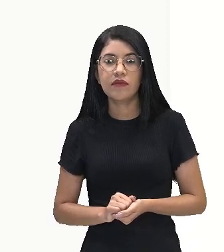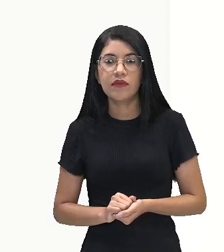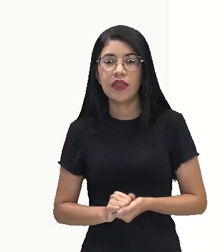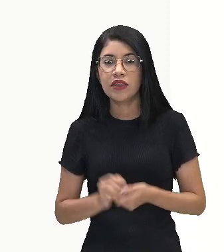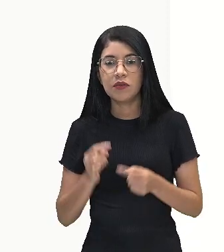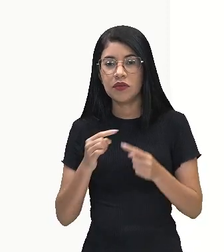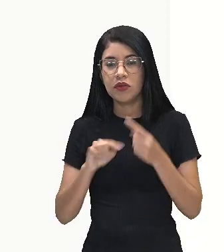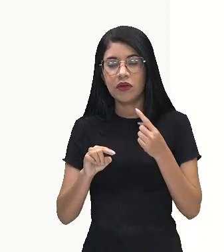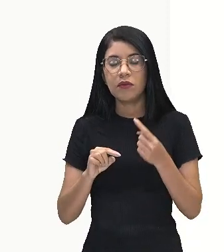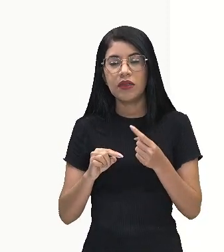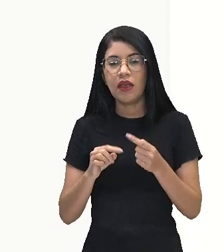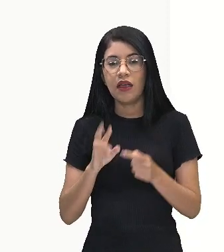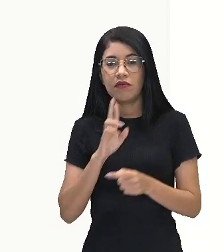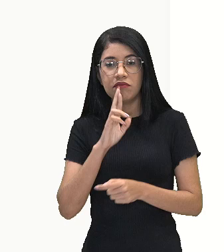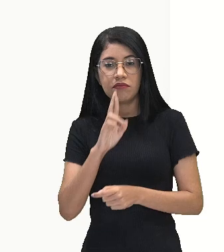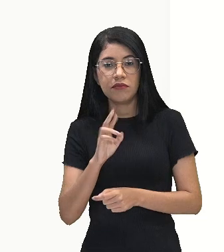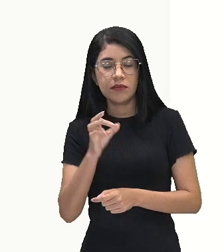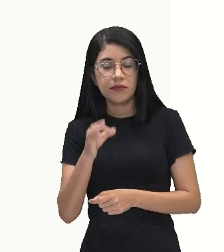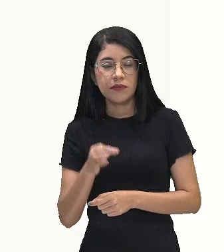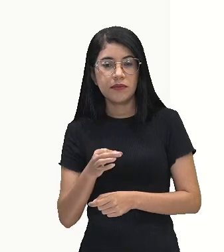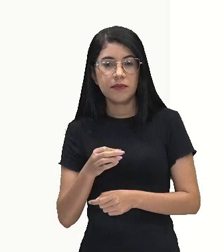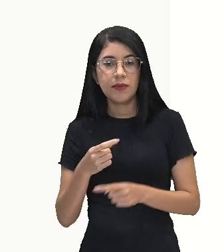aqui o resultado.